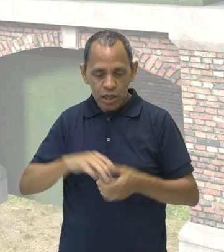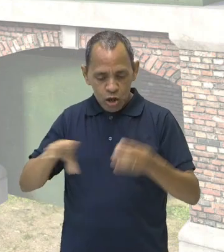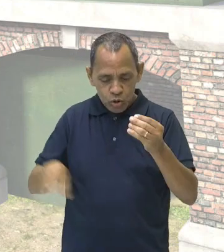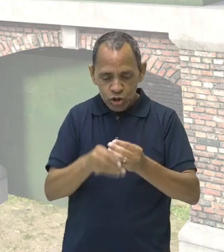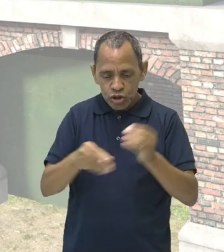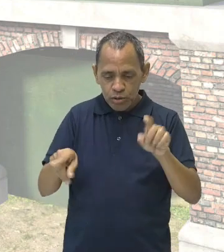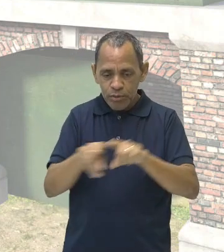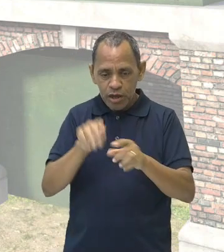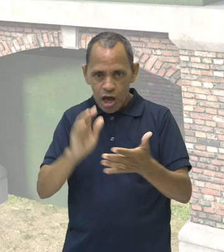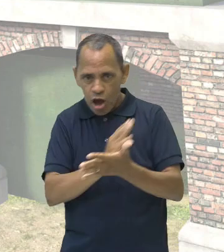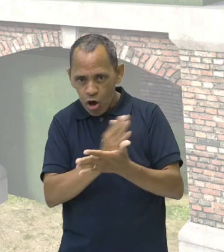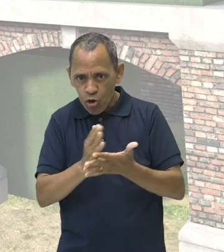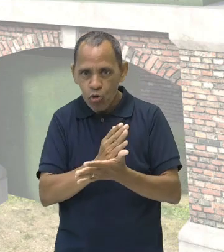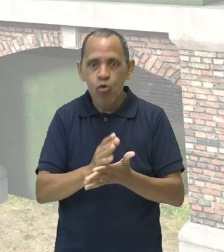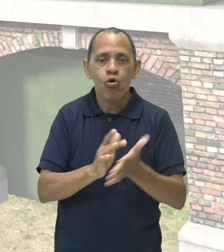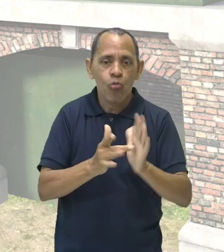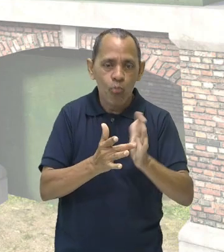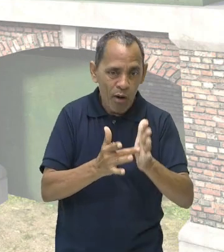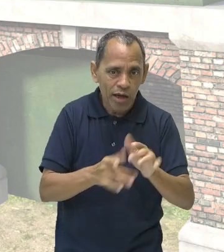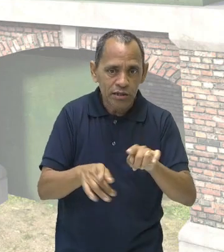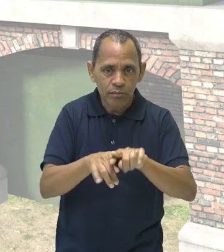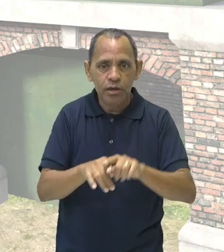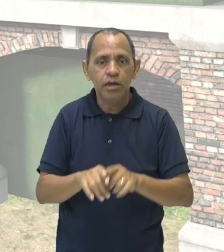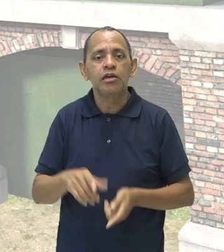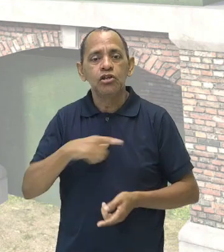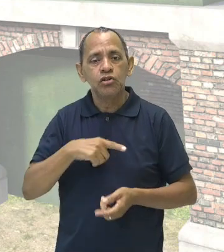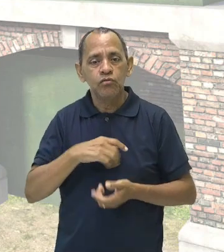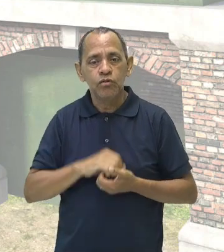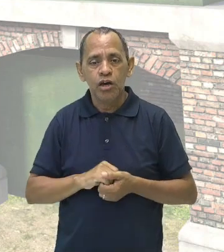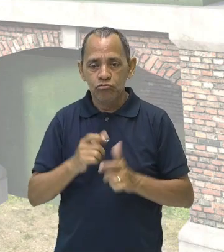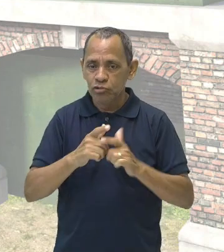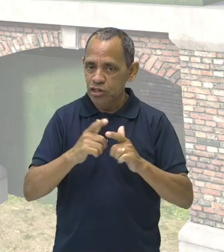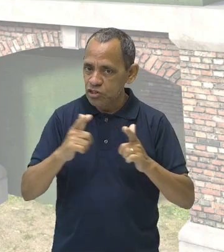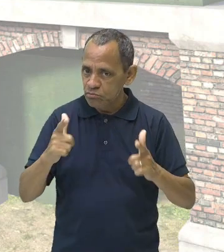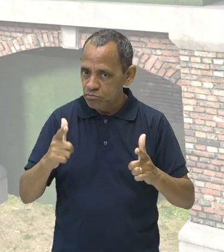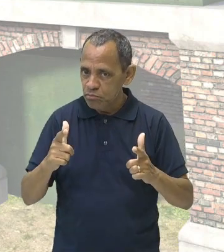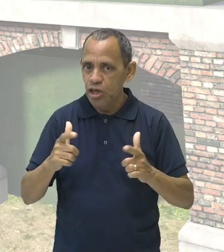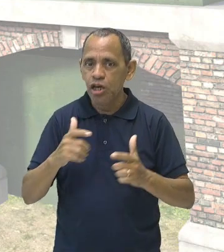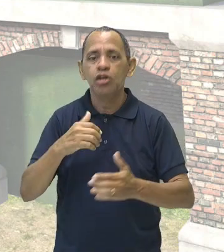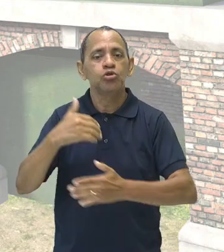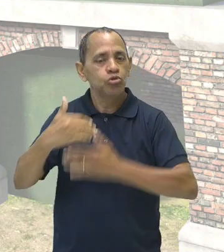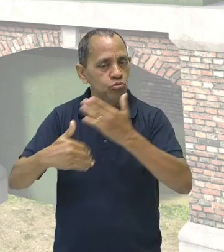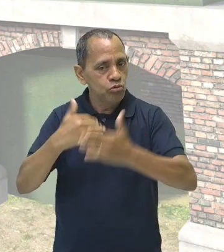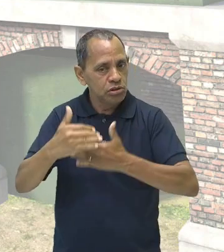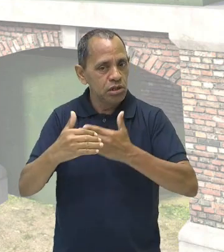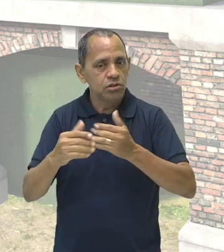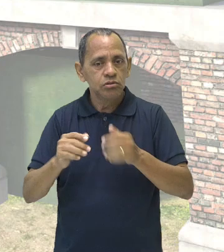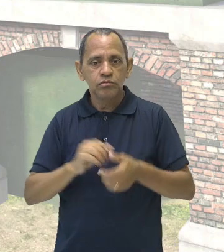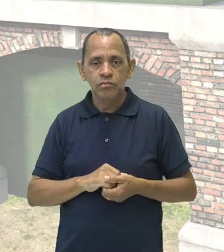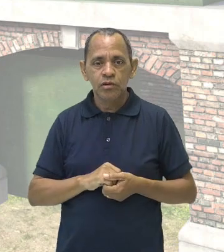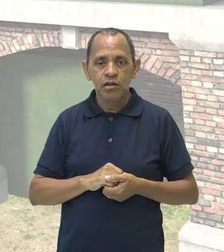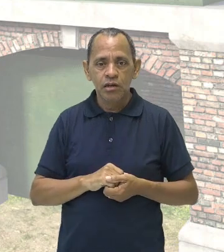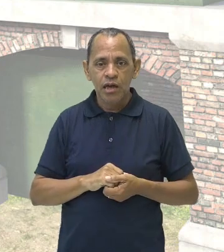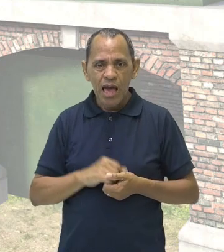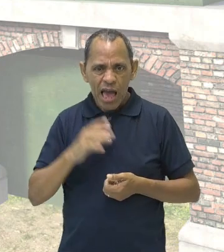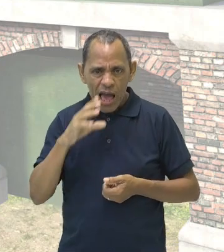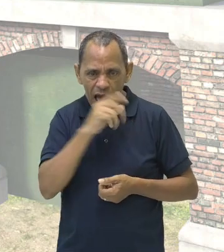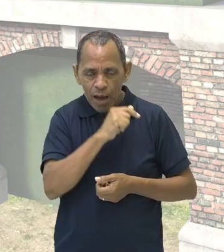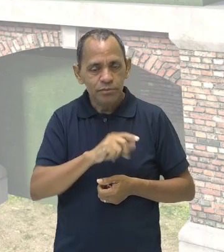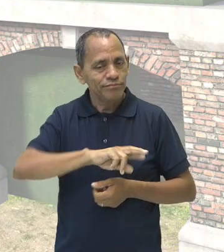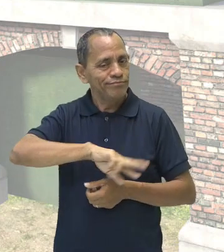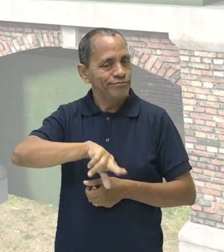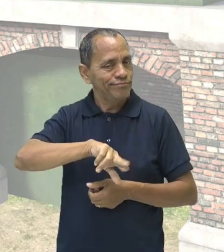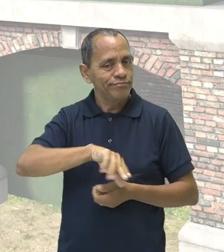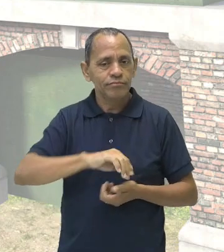agora. E é importante a gente salientar que esse processo, ele não se deu do dia para a noite. É um processo que